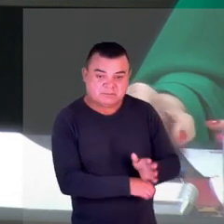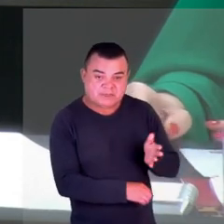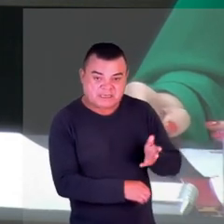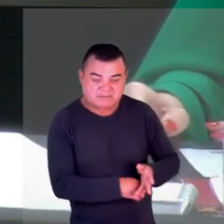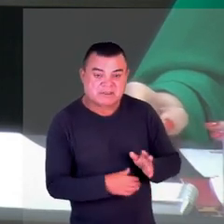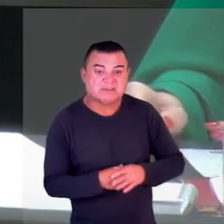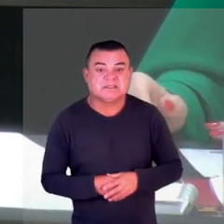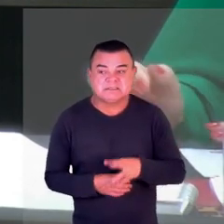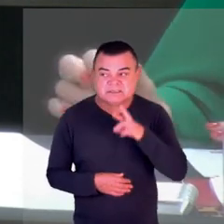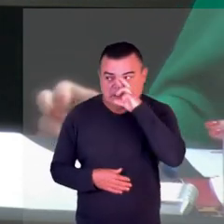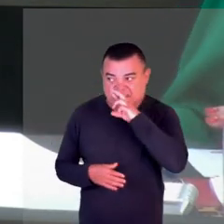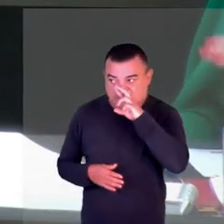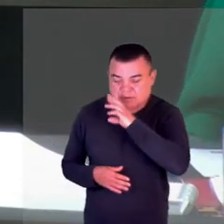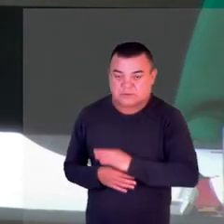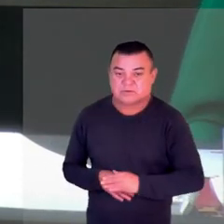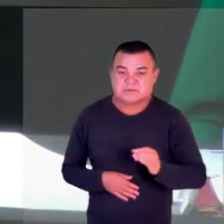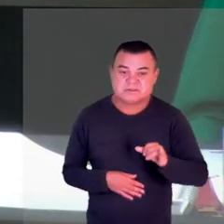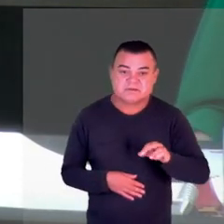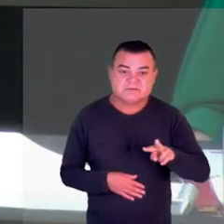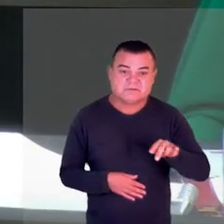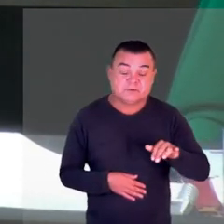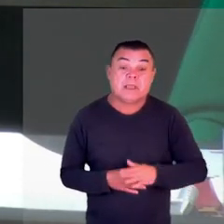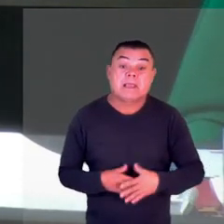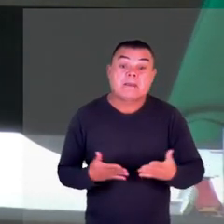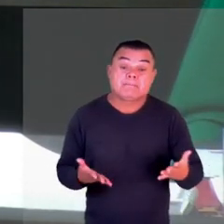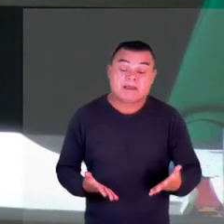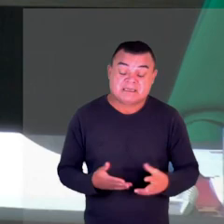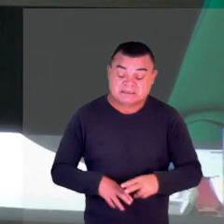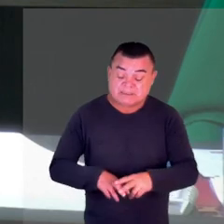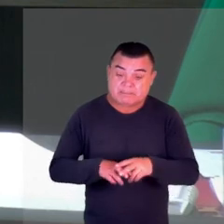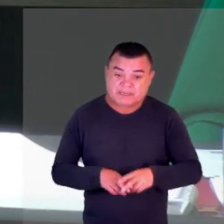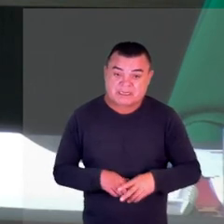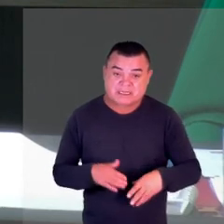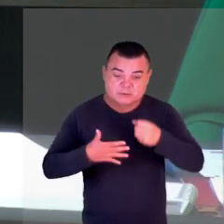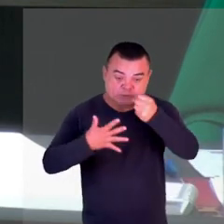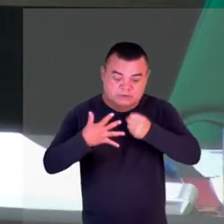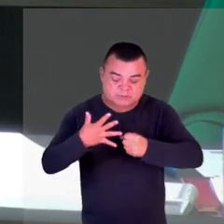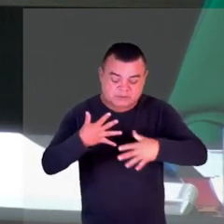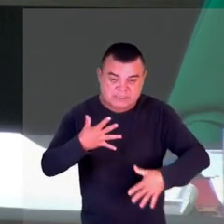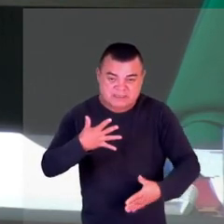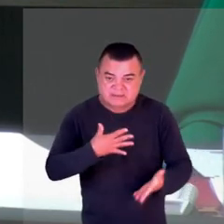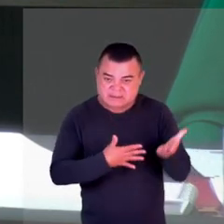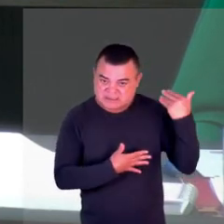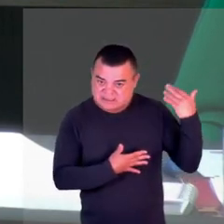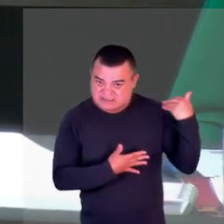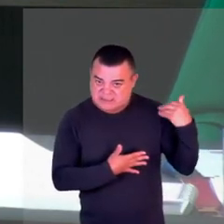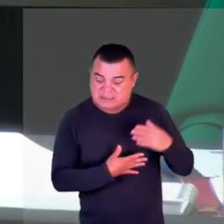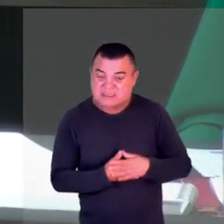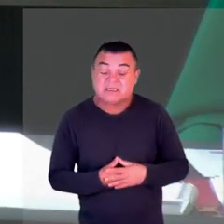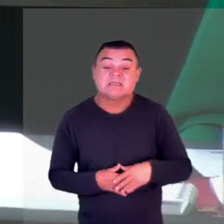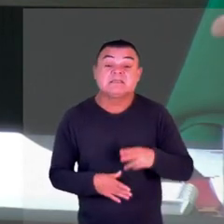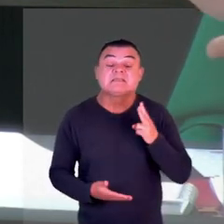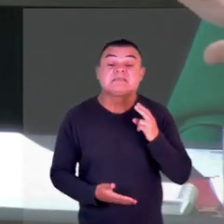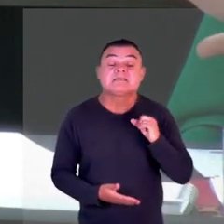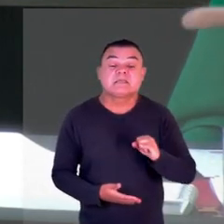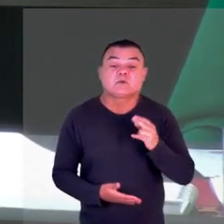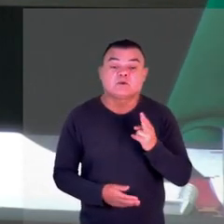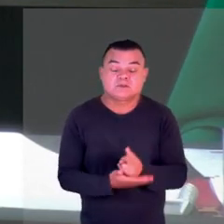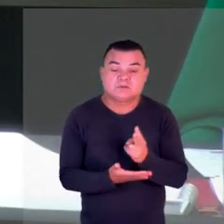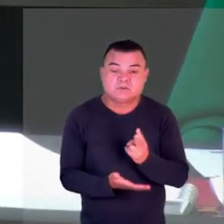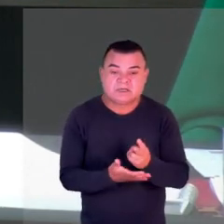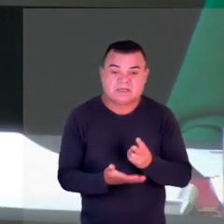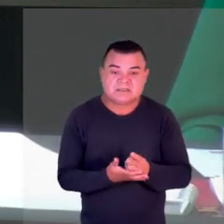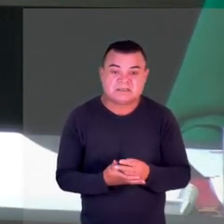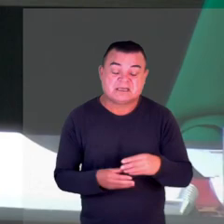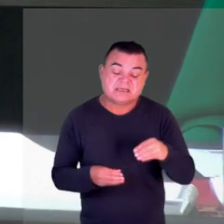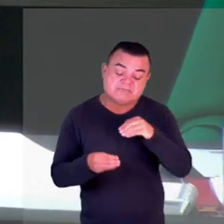eh mas estrategicamente pela decisão pela jurisprudência da época se o MPF permanecesse sairia do foro estadual e a gente